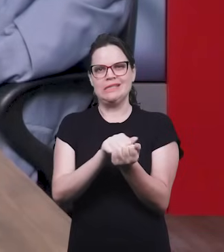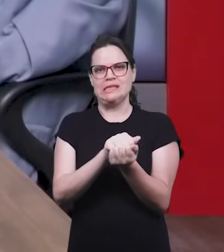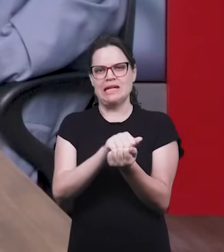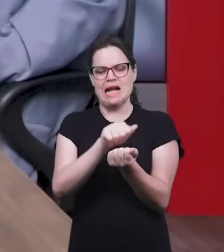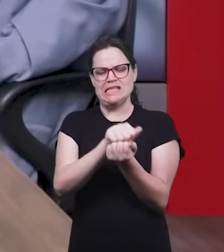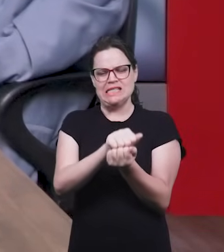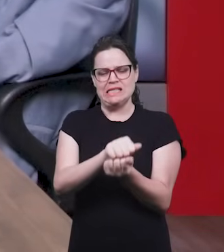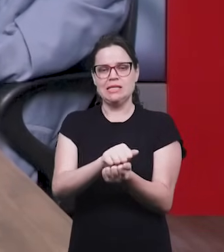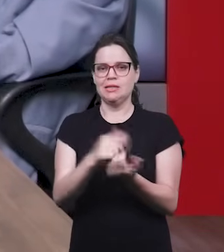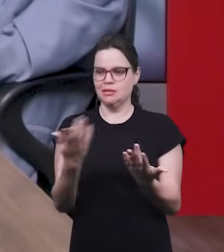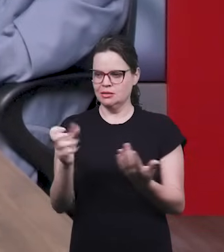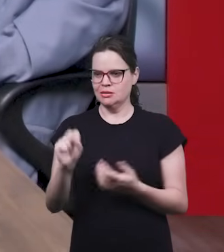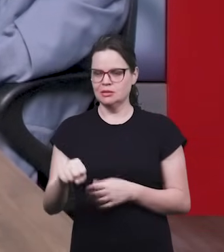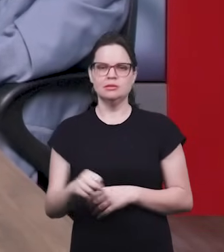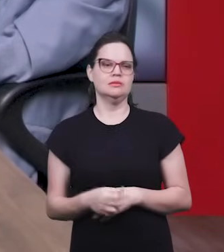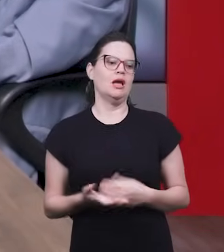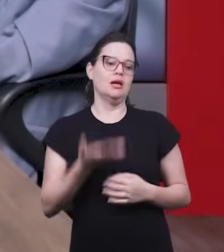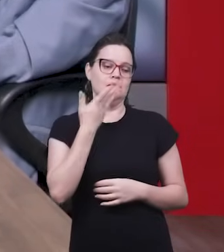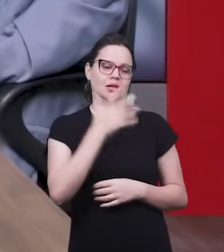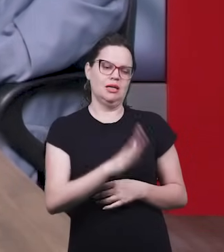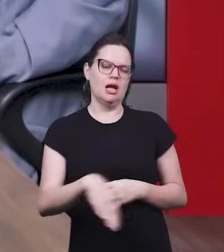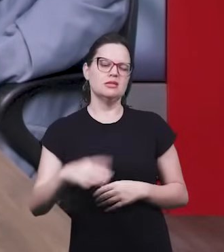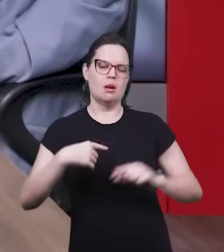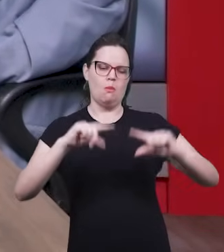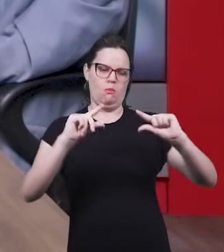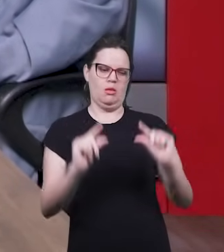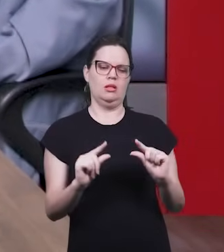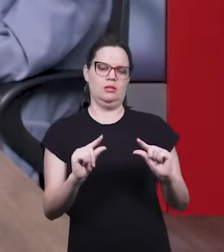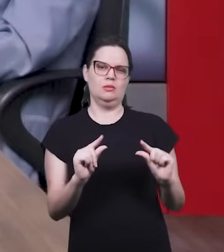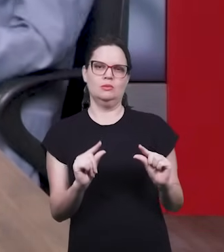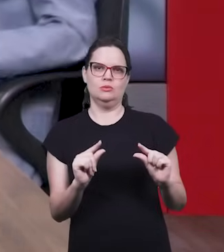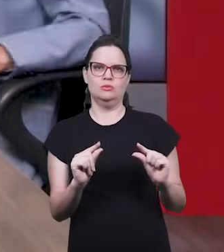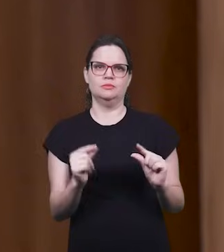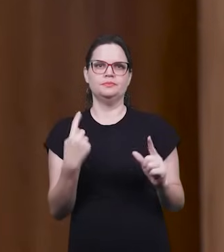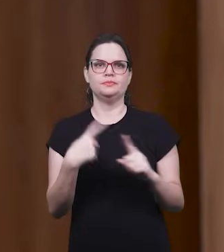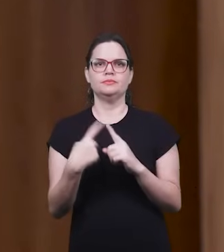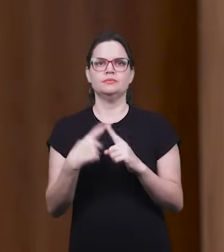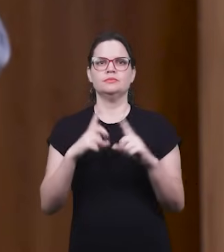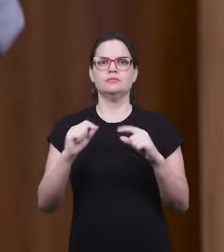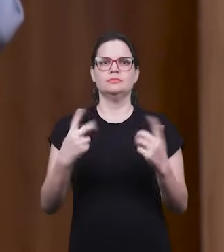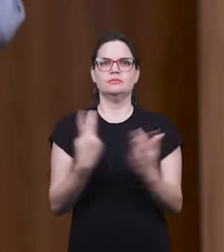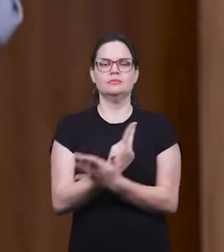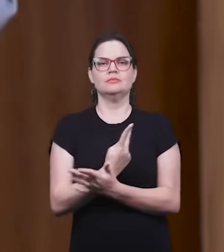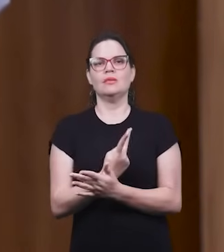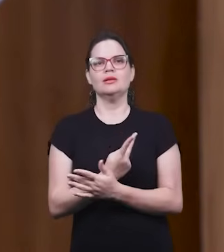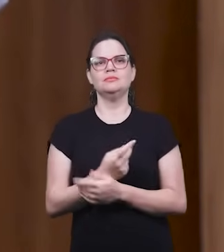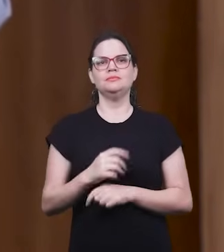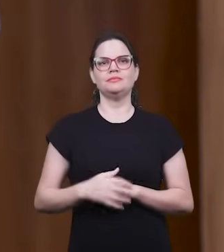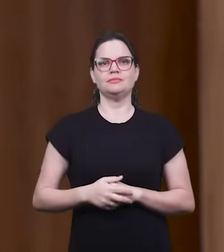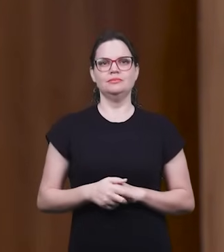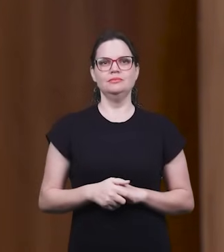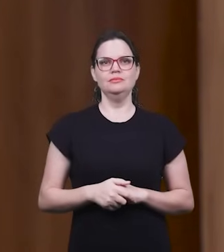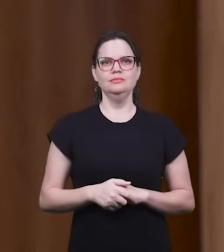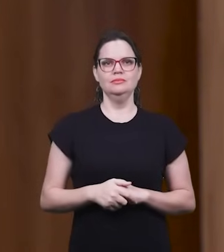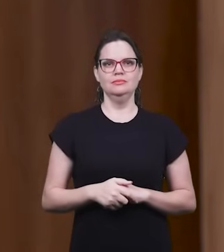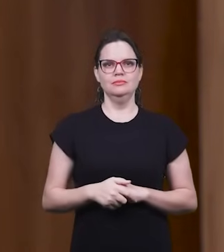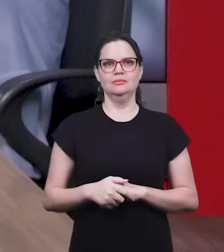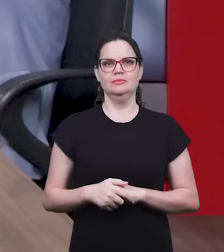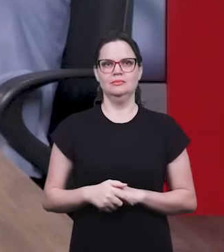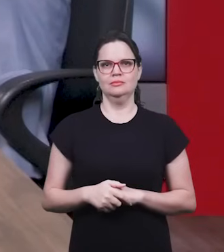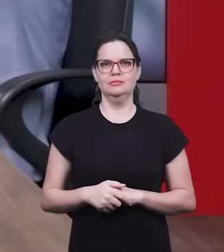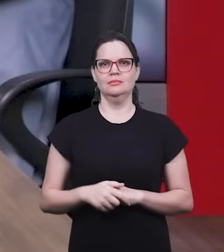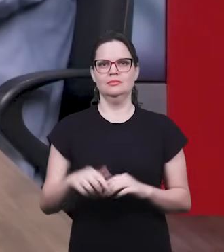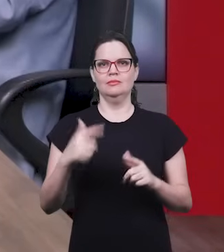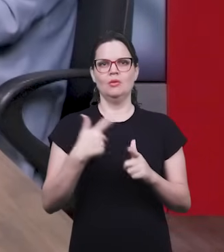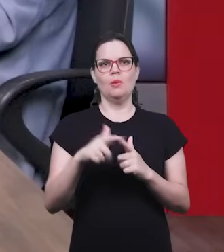em dia? Não, mas a criança já tem menos, na época é menos, porque o problema é a dor de cabeça atenção. É